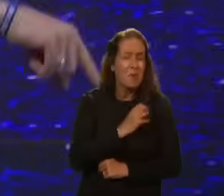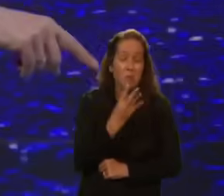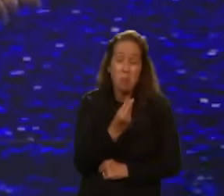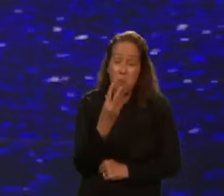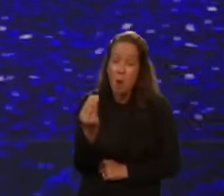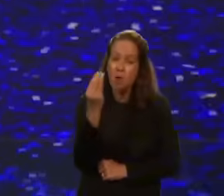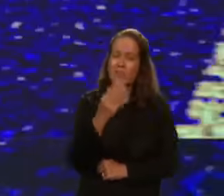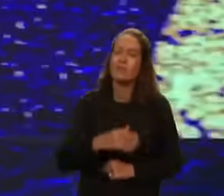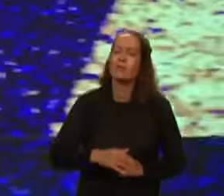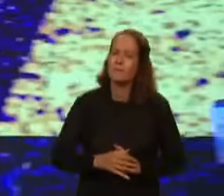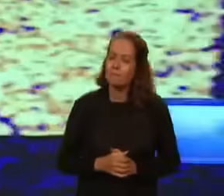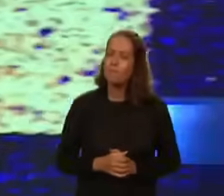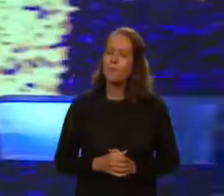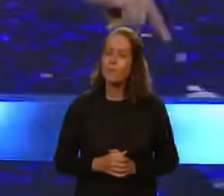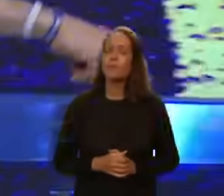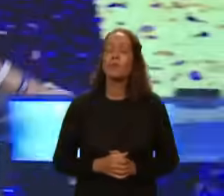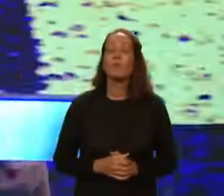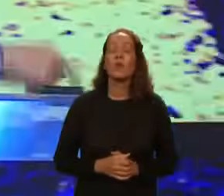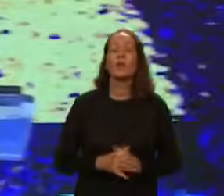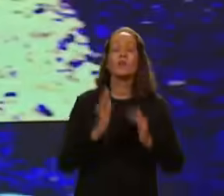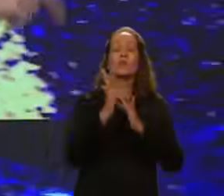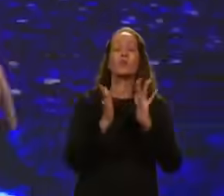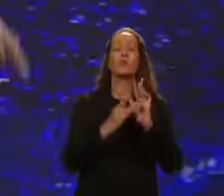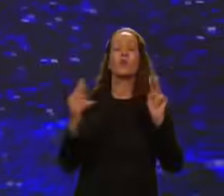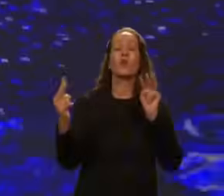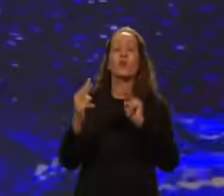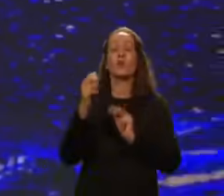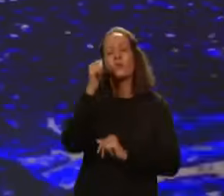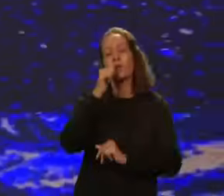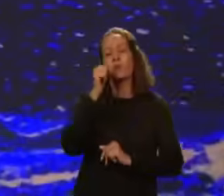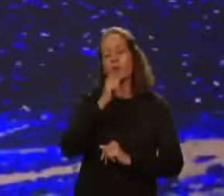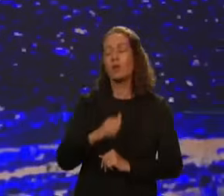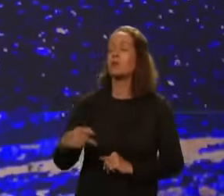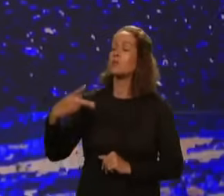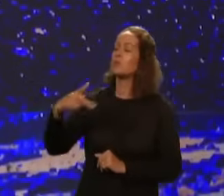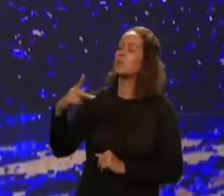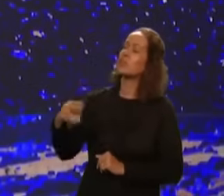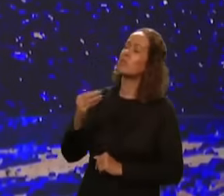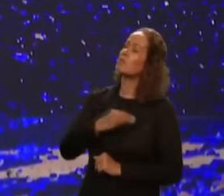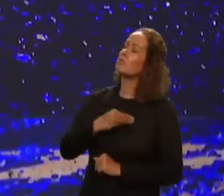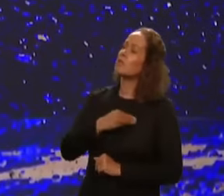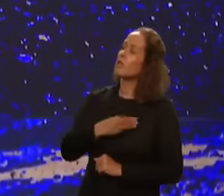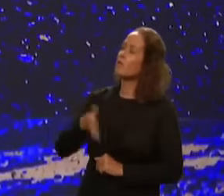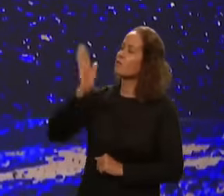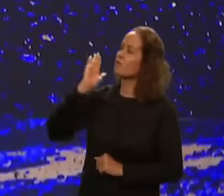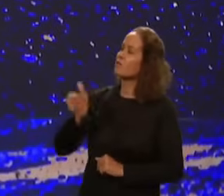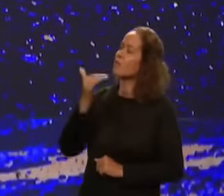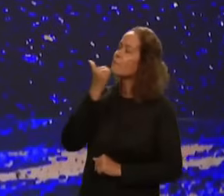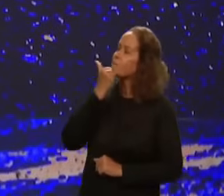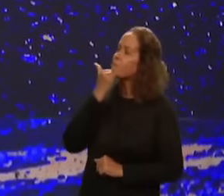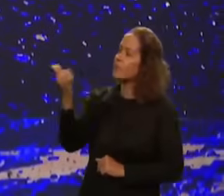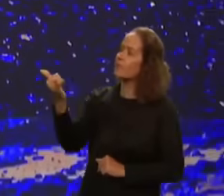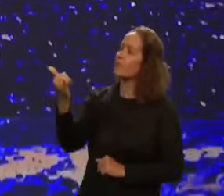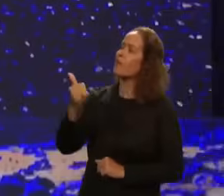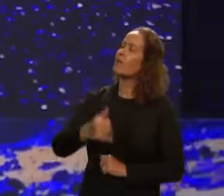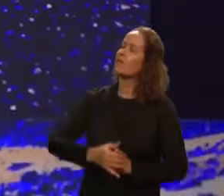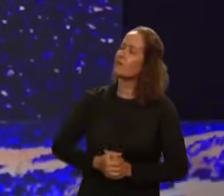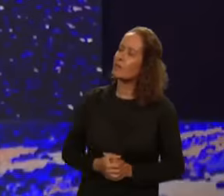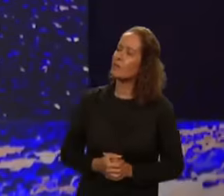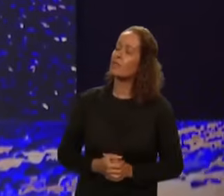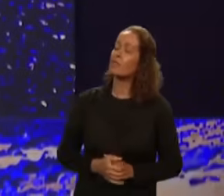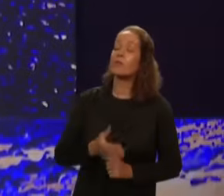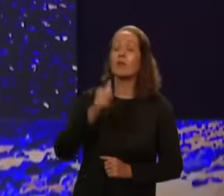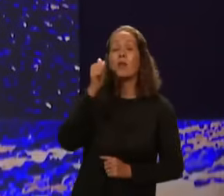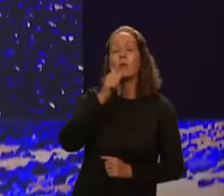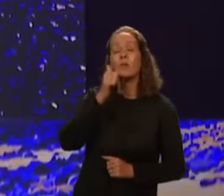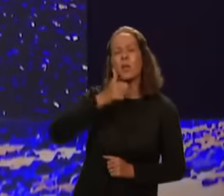Essa mulher, aí Jesus olha para ela e diz: os seus pecados estão perdoados. A